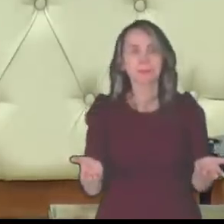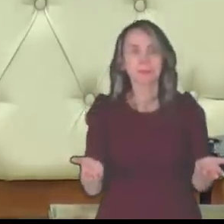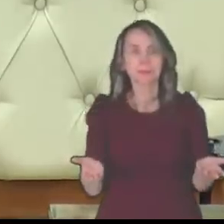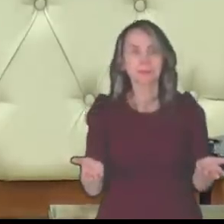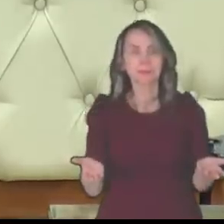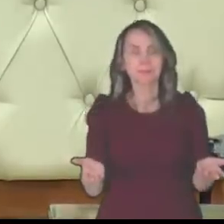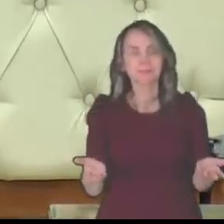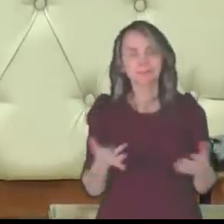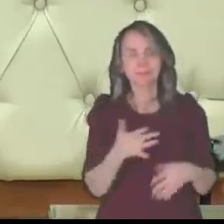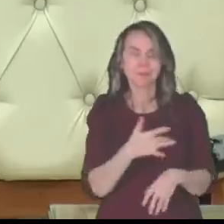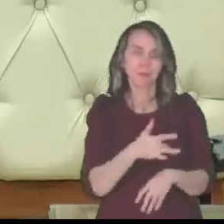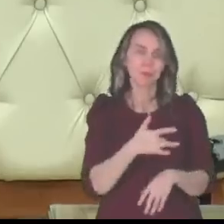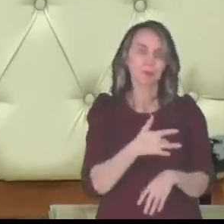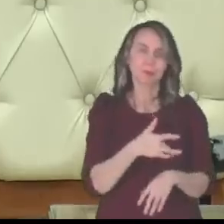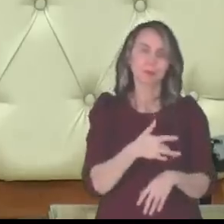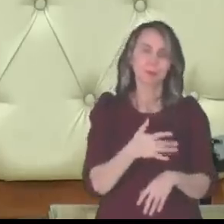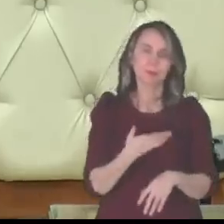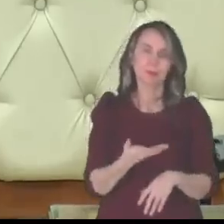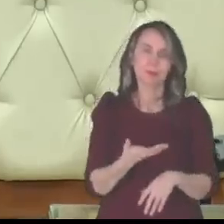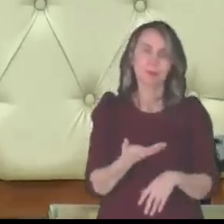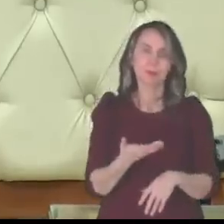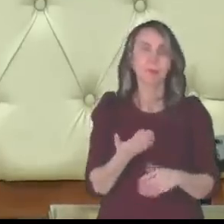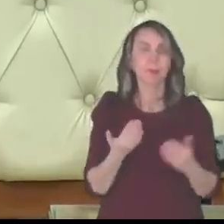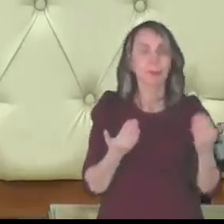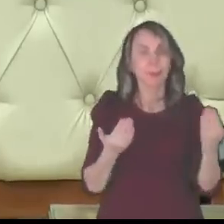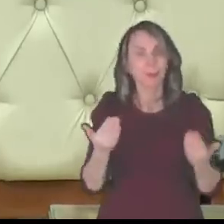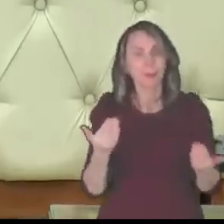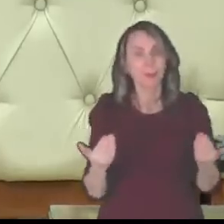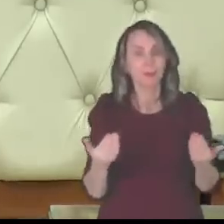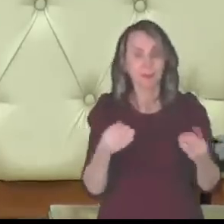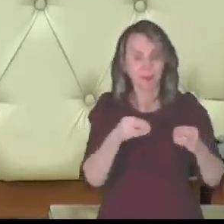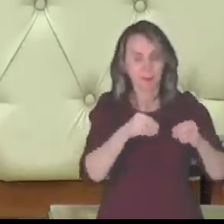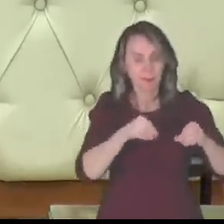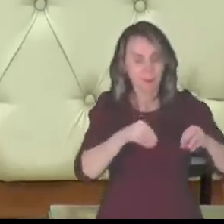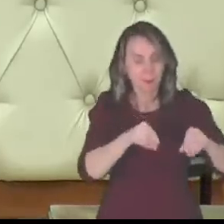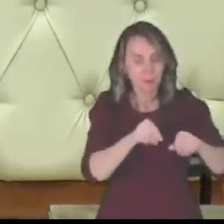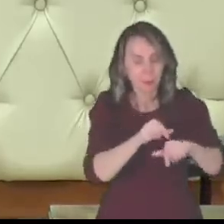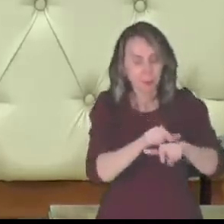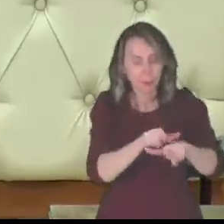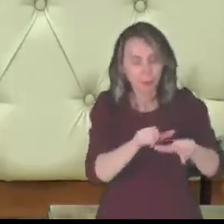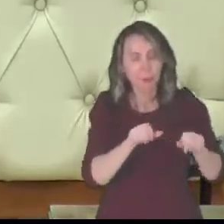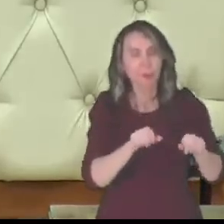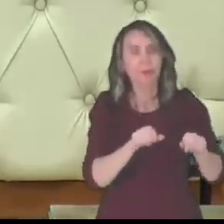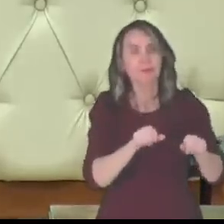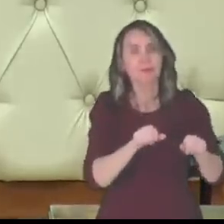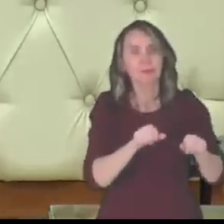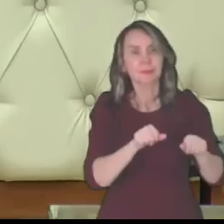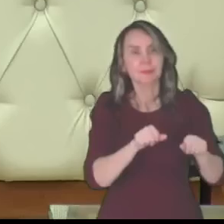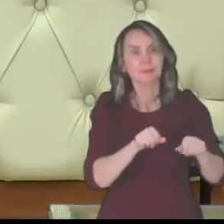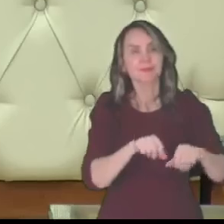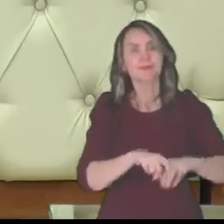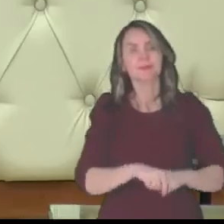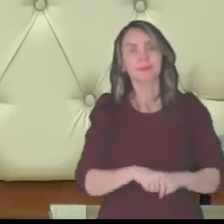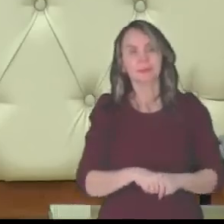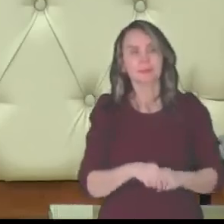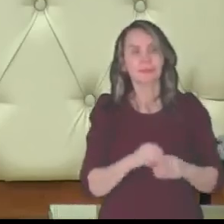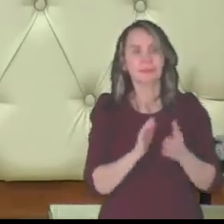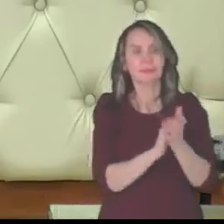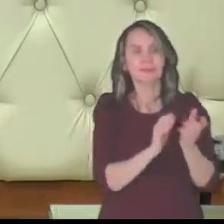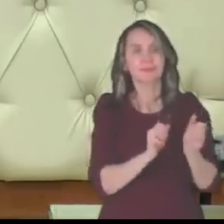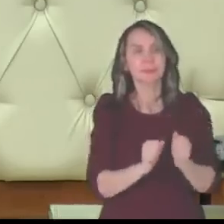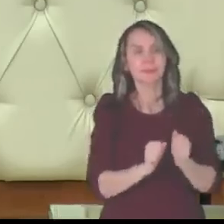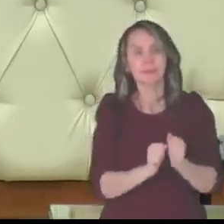coitado terra sem terra seca Glória a Jesus Aleluia